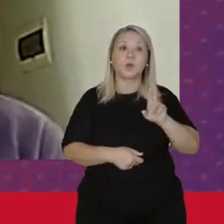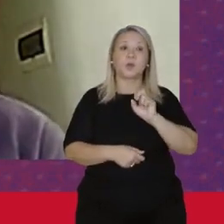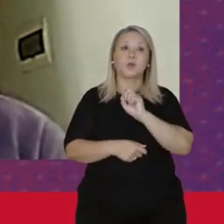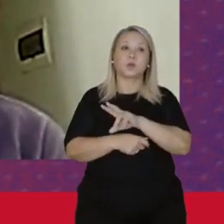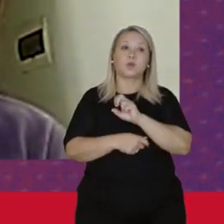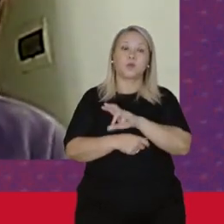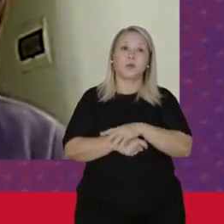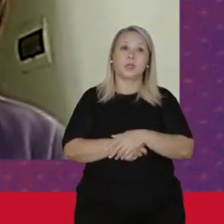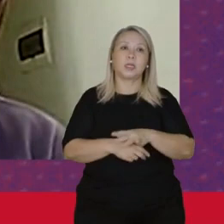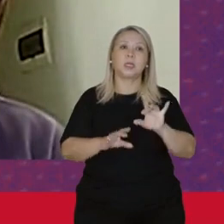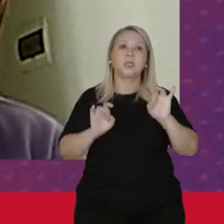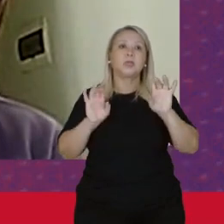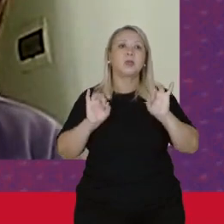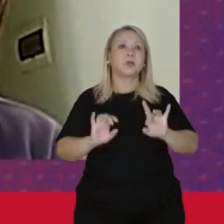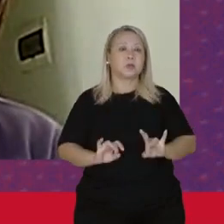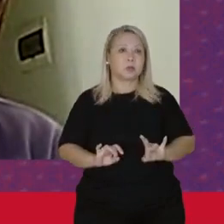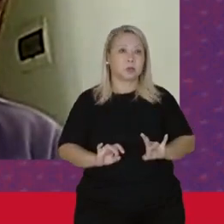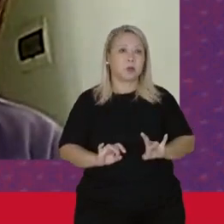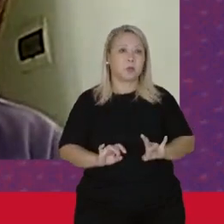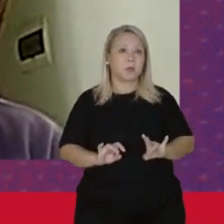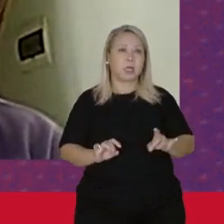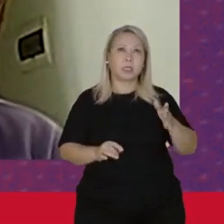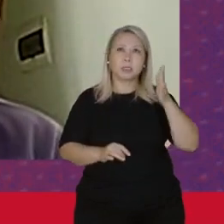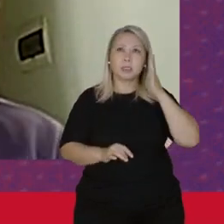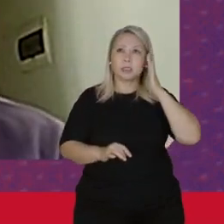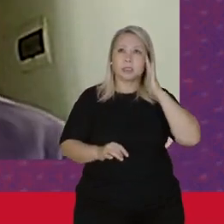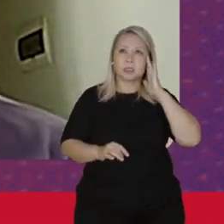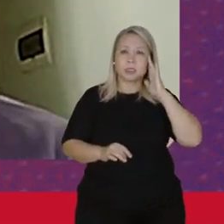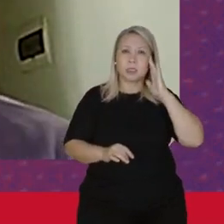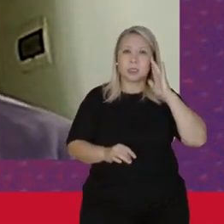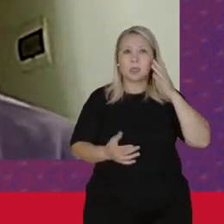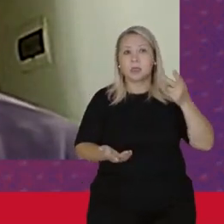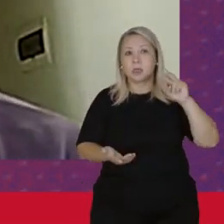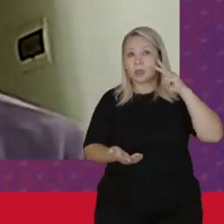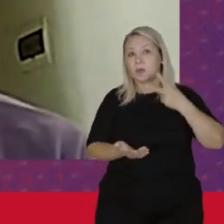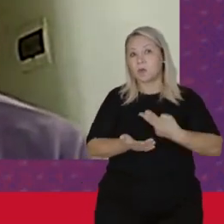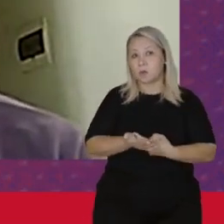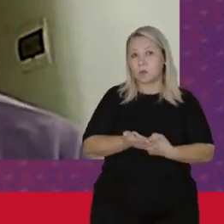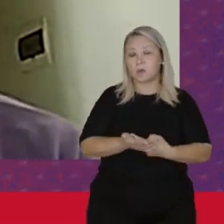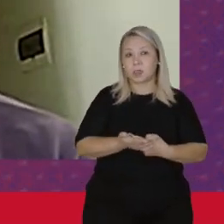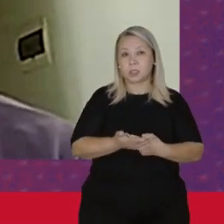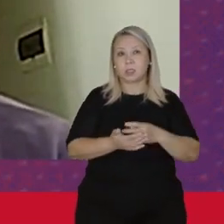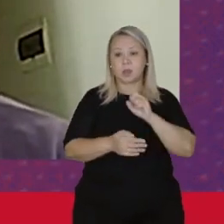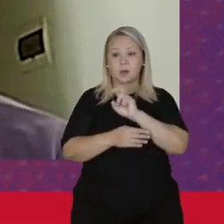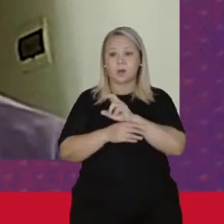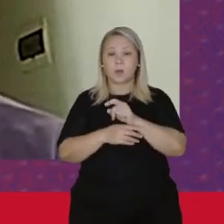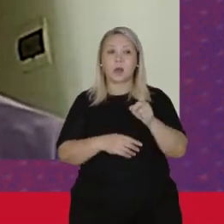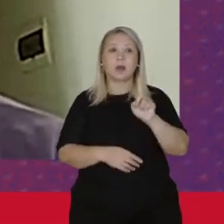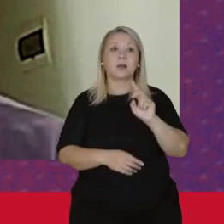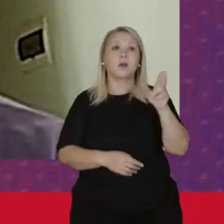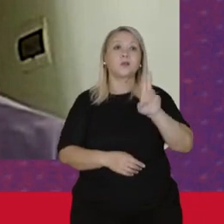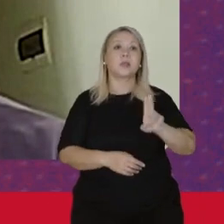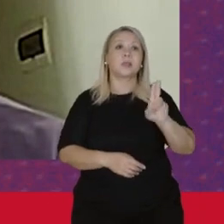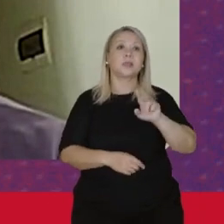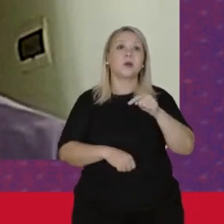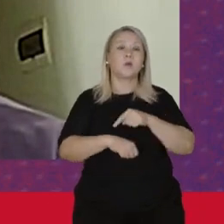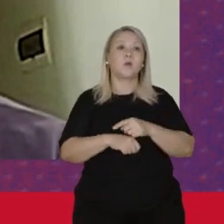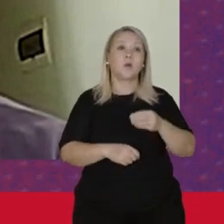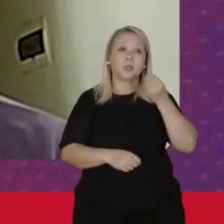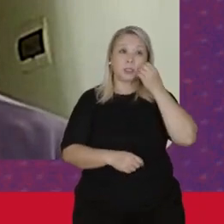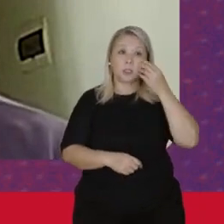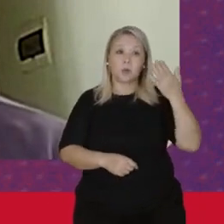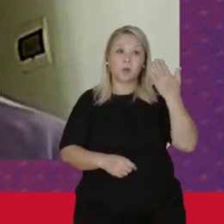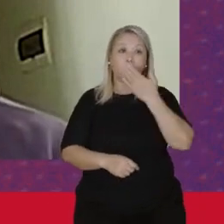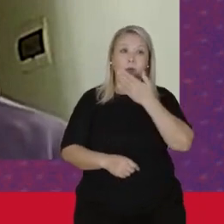seja, somente considerar um agrotóxico para não utilização quando se comprove que